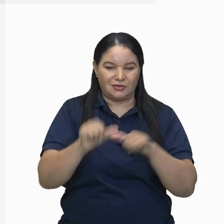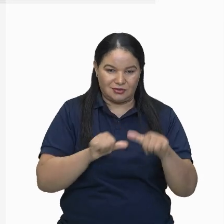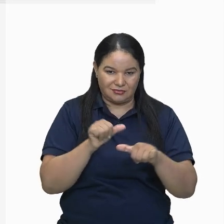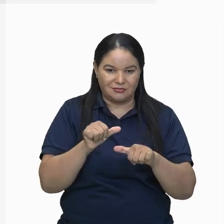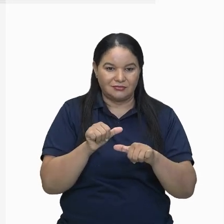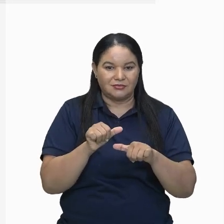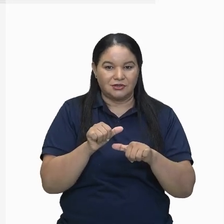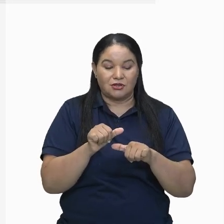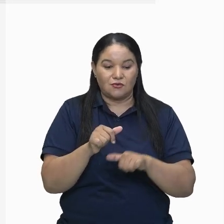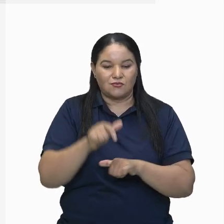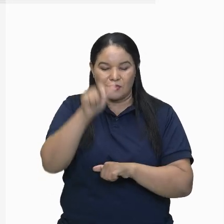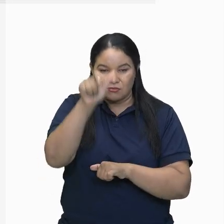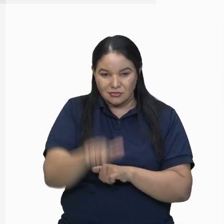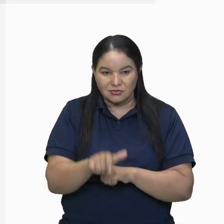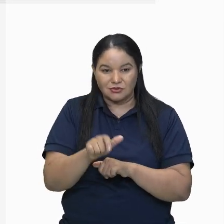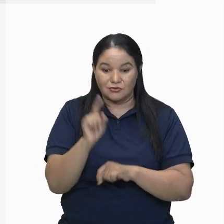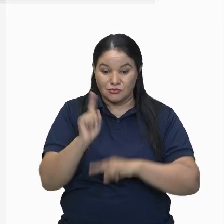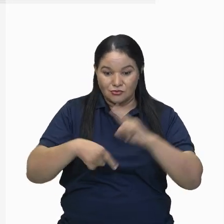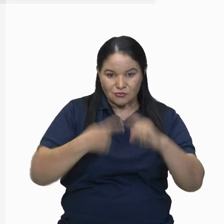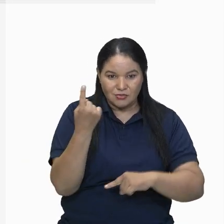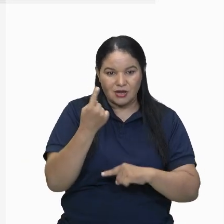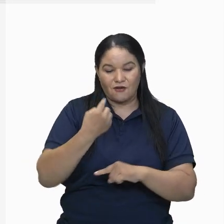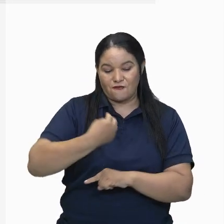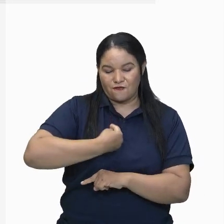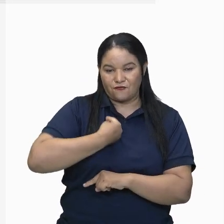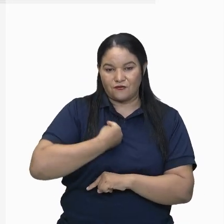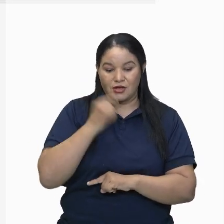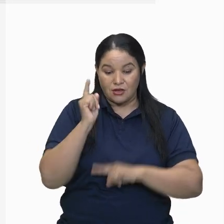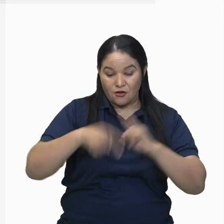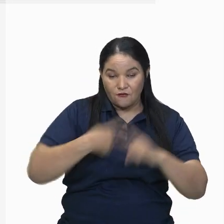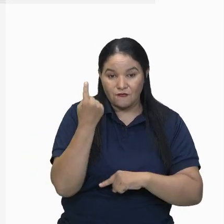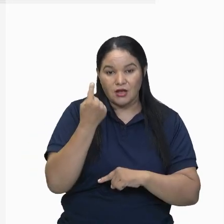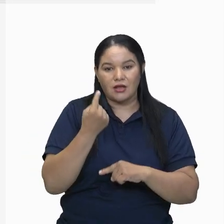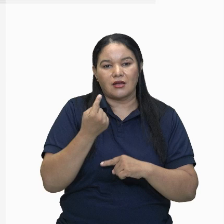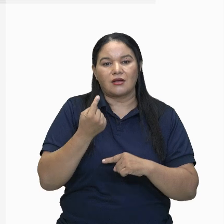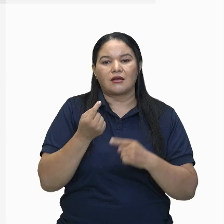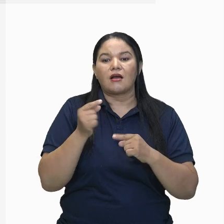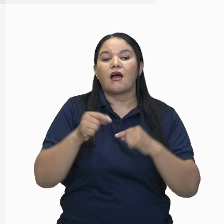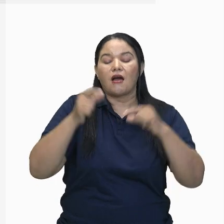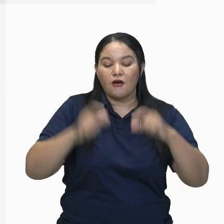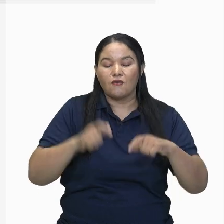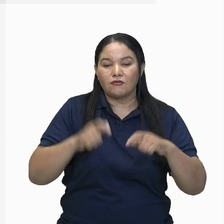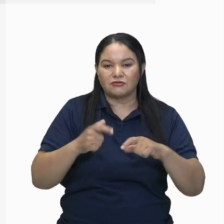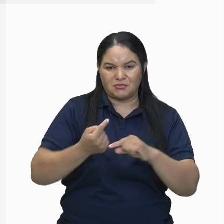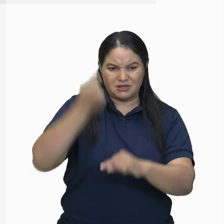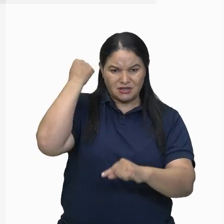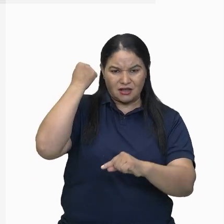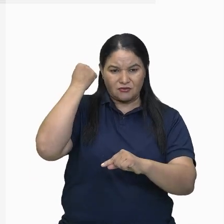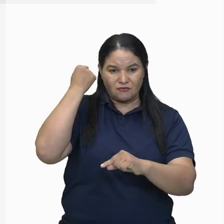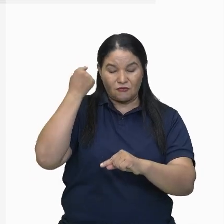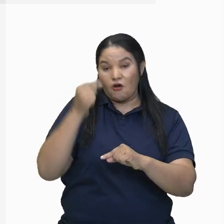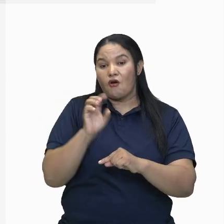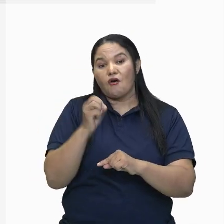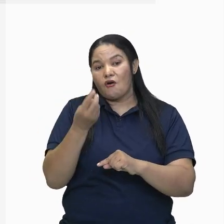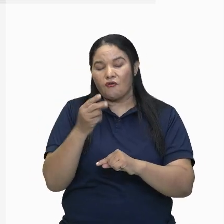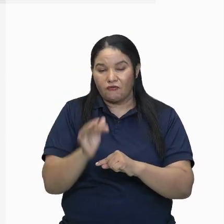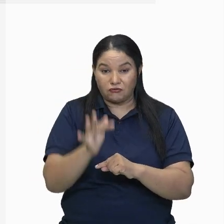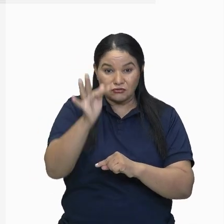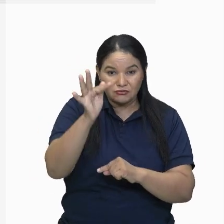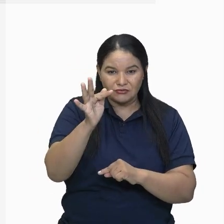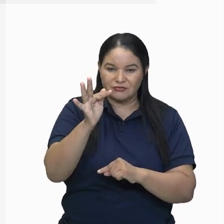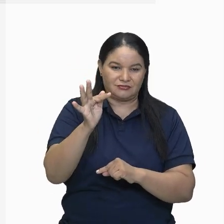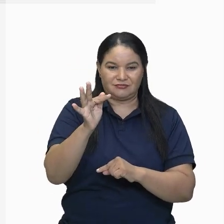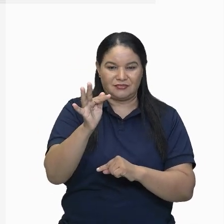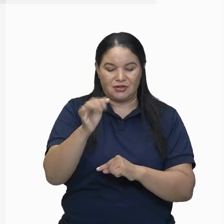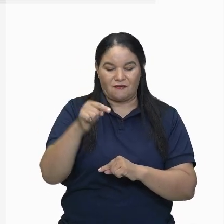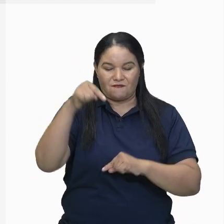que se supera e que se inventa. Aonde? No passado? No futuro? Não. No